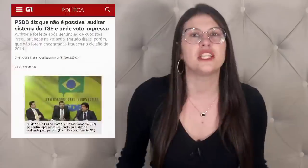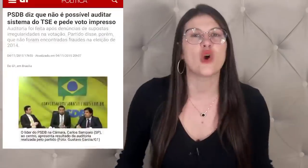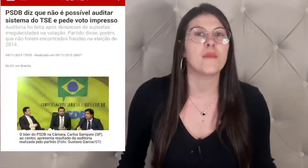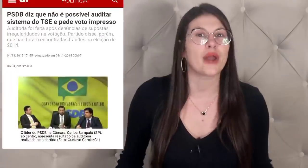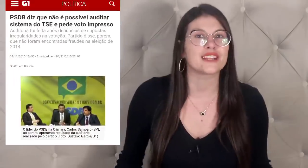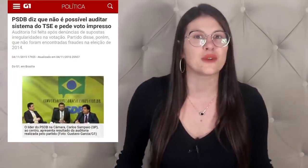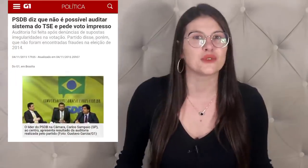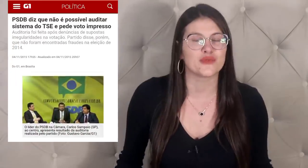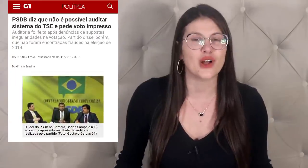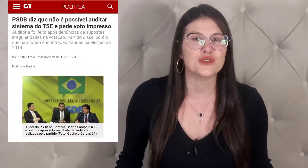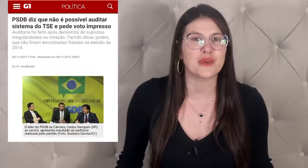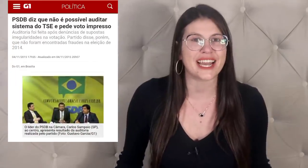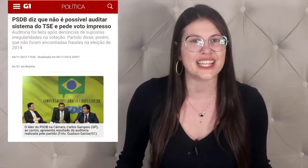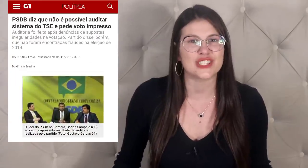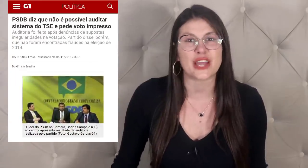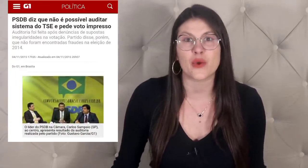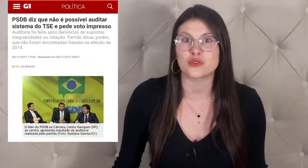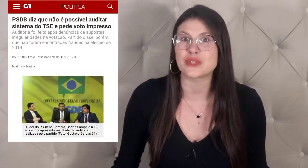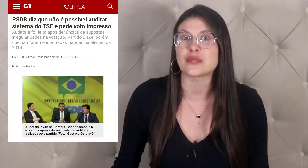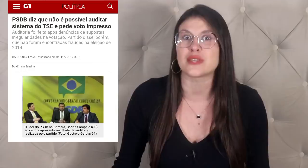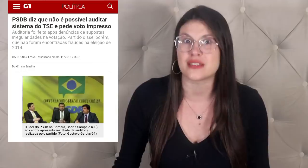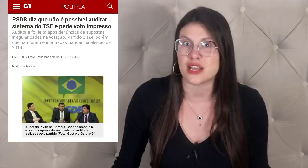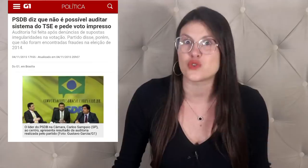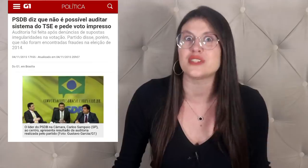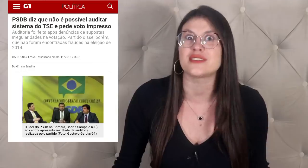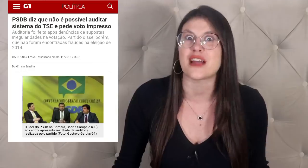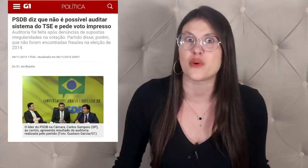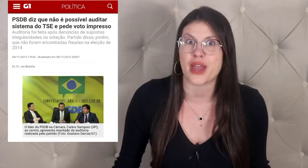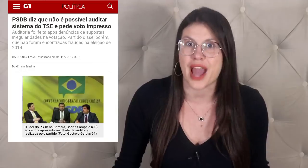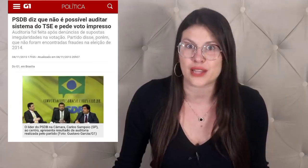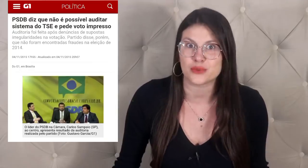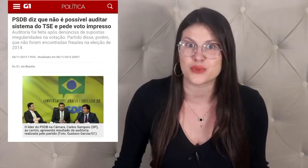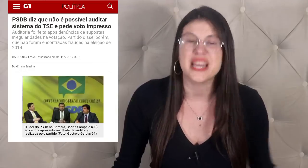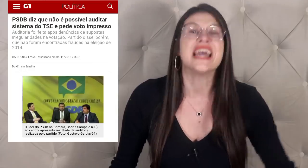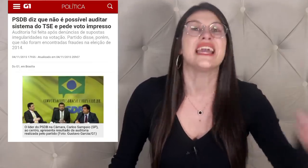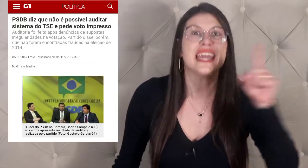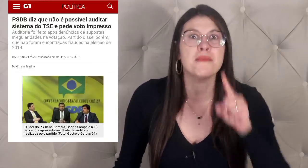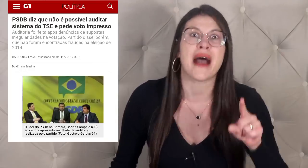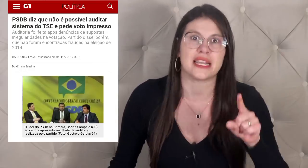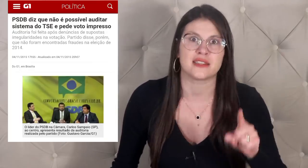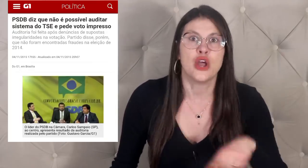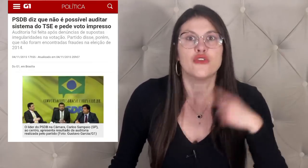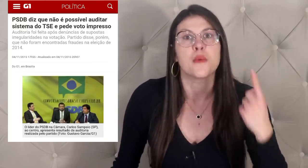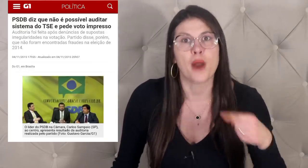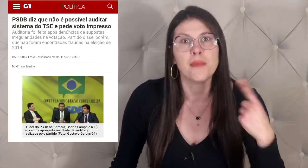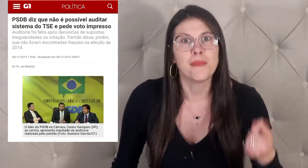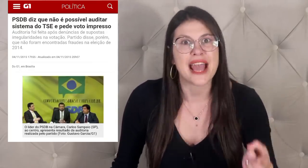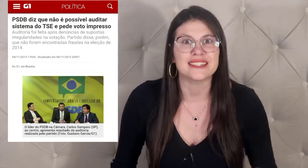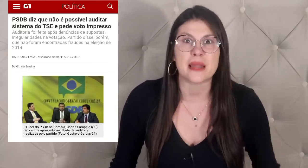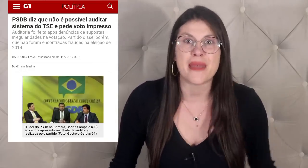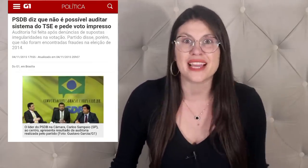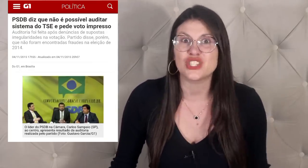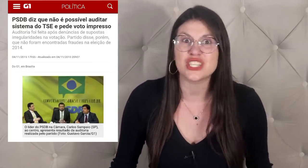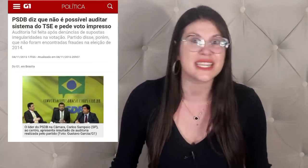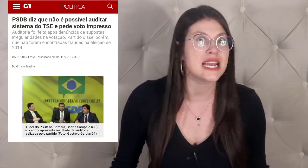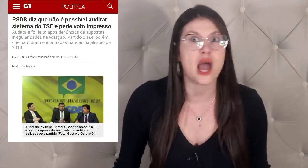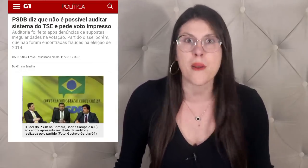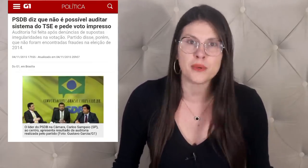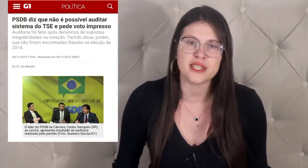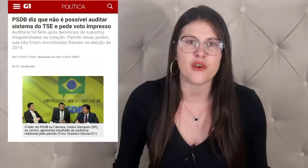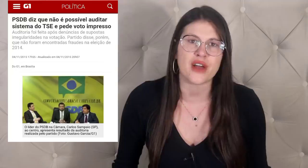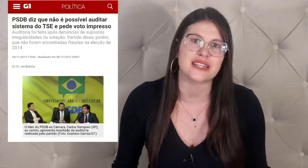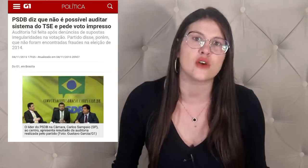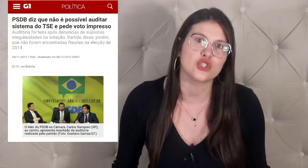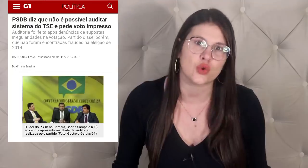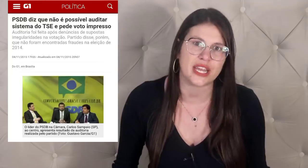2014 pediu a apuração dos votos por acreditar que o resultado das eleições estavam errados? E mais, foi o próprio PSDB que disse que